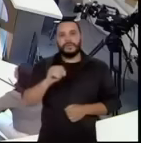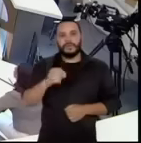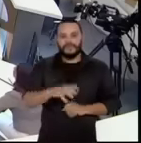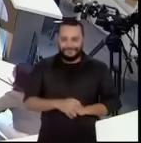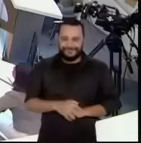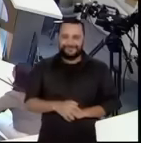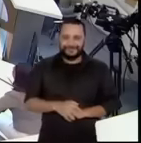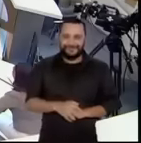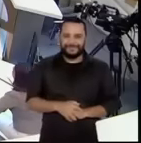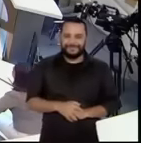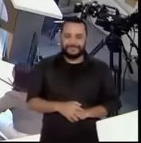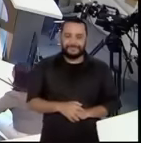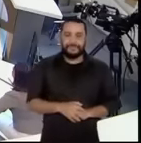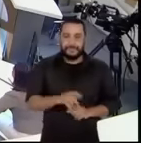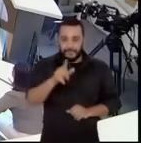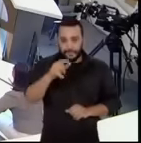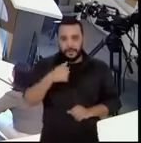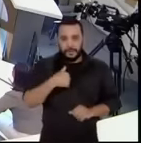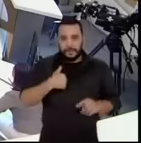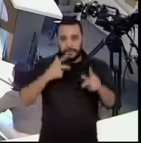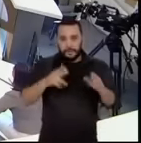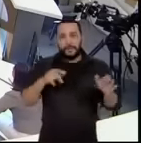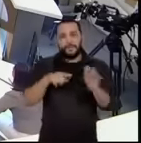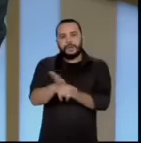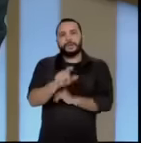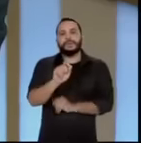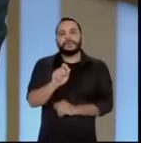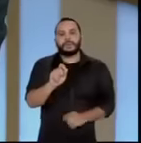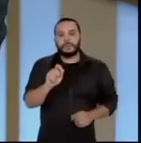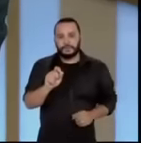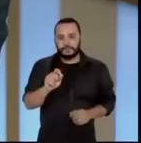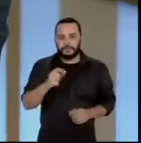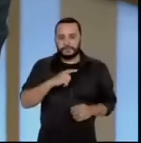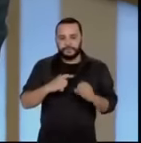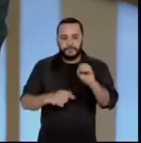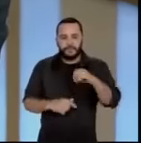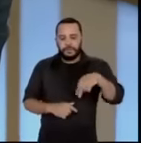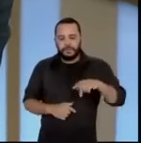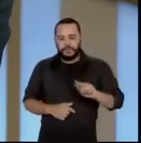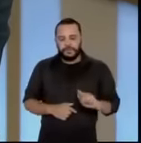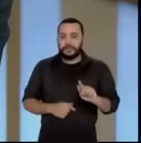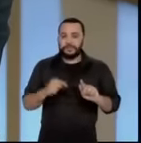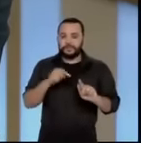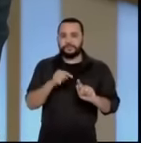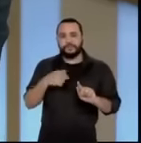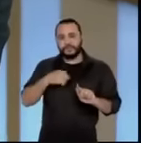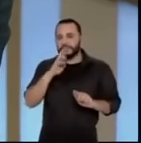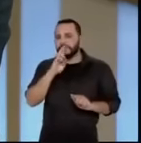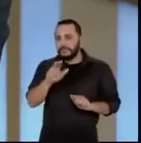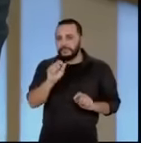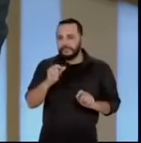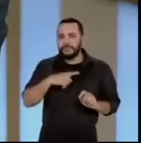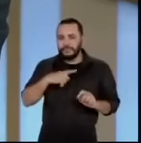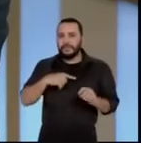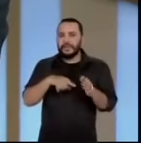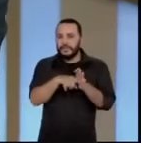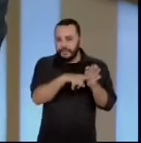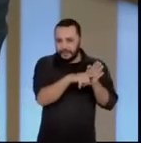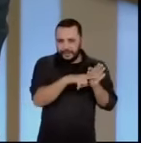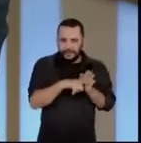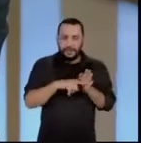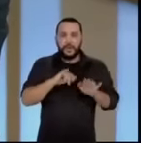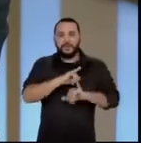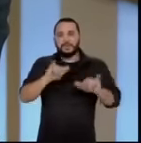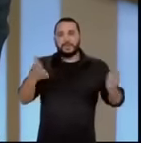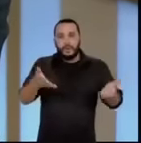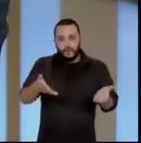também. Só seguindo na mesma linha da pergunta que eu fiz sobre ONGs, papel das ONGs, o senhor começou respondendo falando na investigação que foi anunciada hoje,